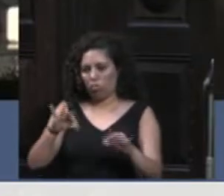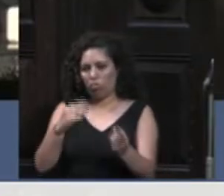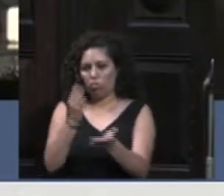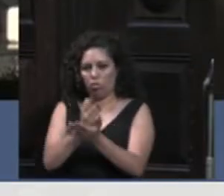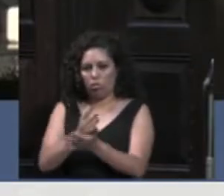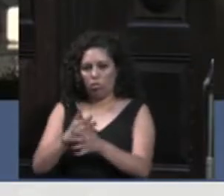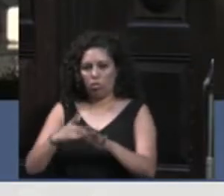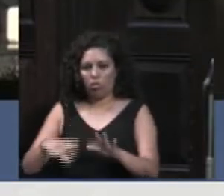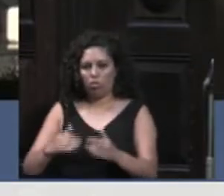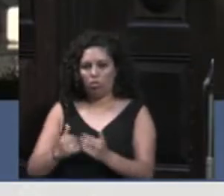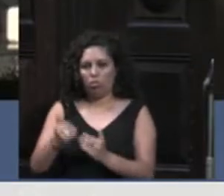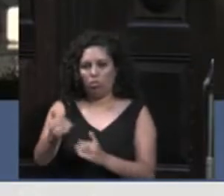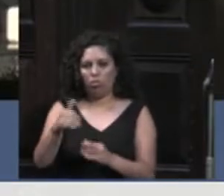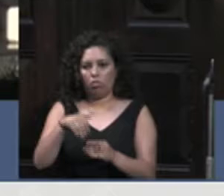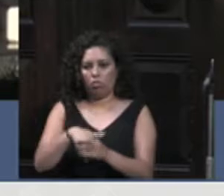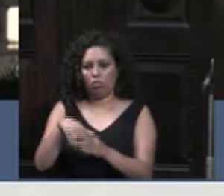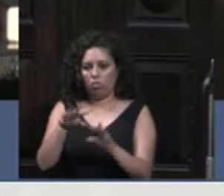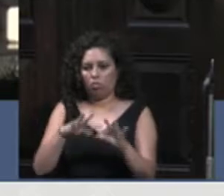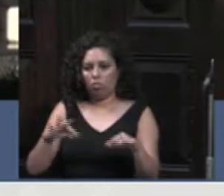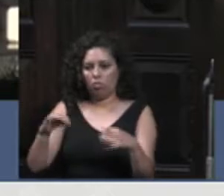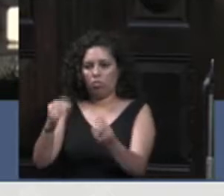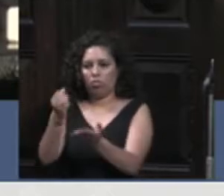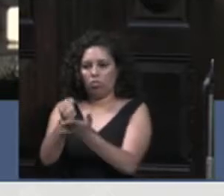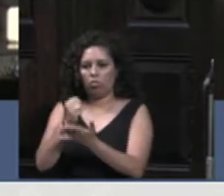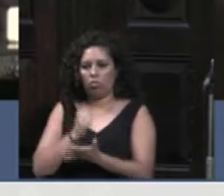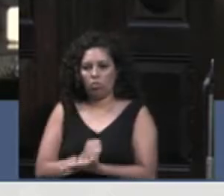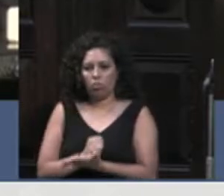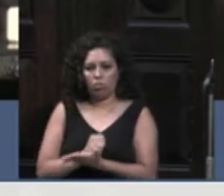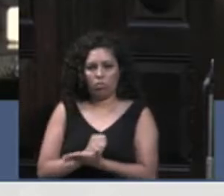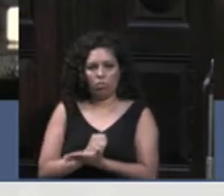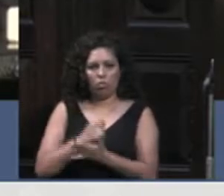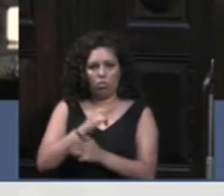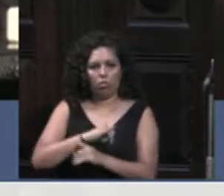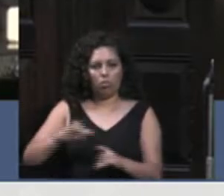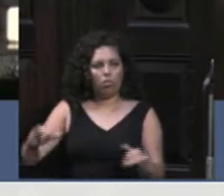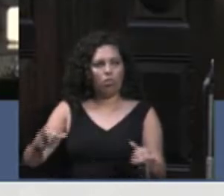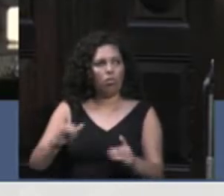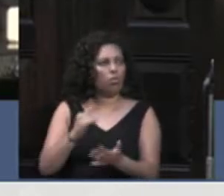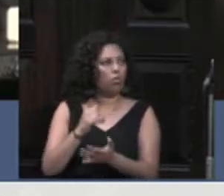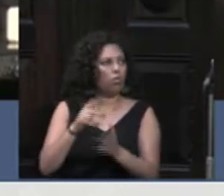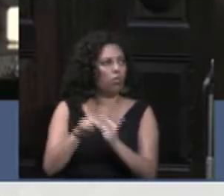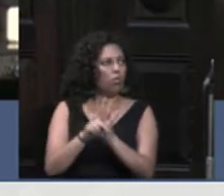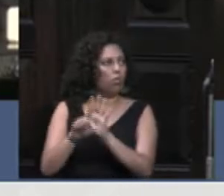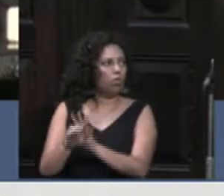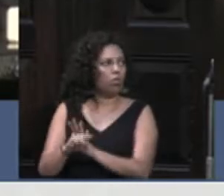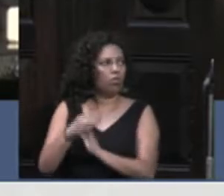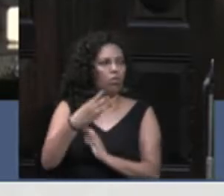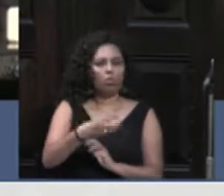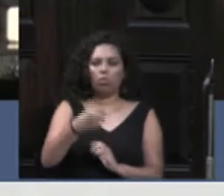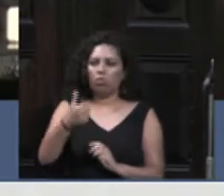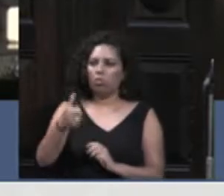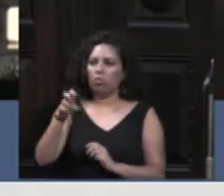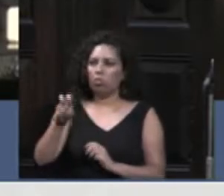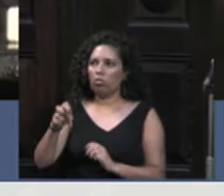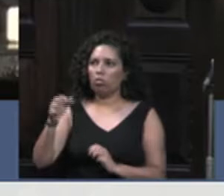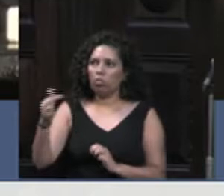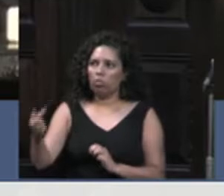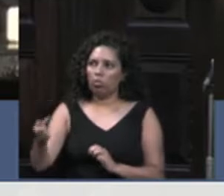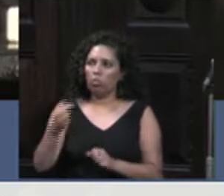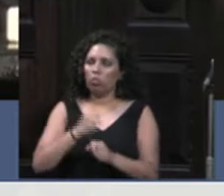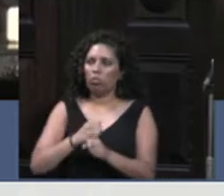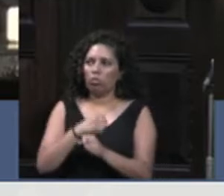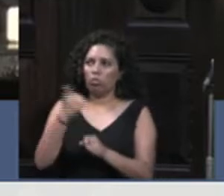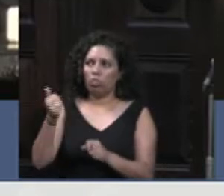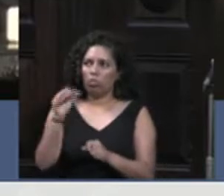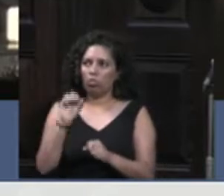discussão. Em votação, os senhores que aprovam a comissão, aprovado, vai autógrafo. Projeto de lei 3857 de 2018,